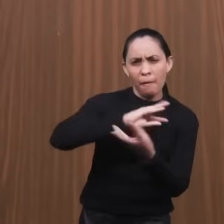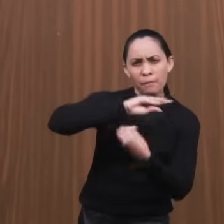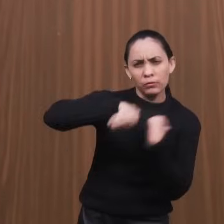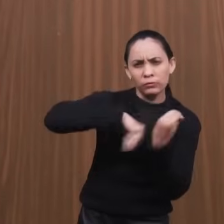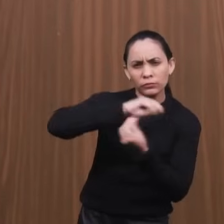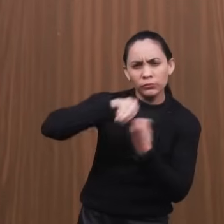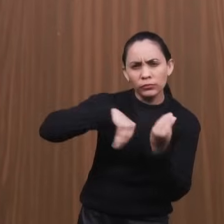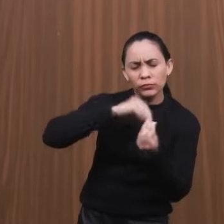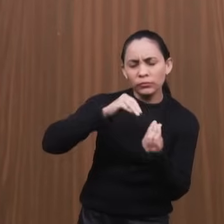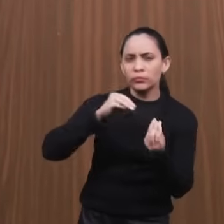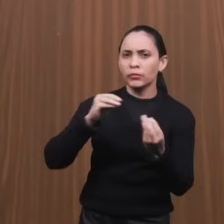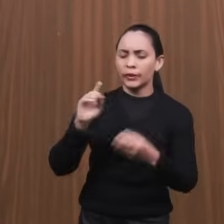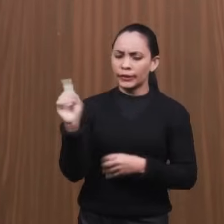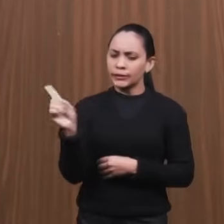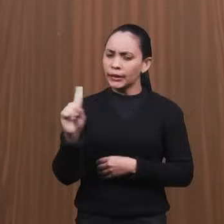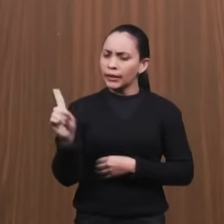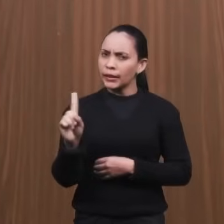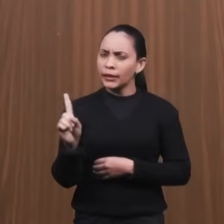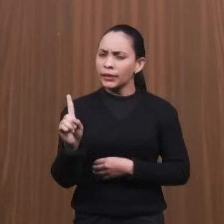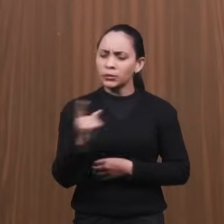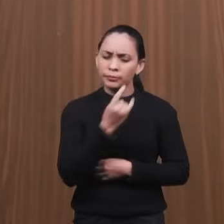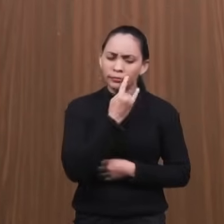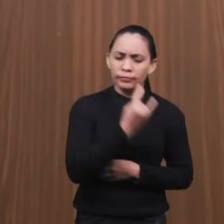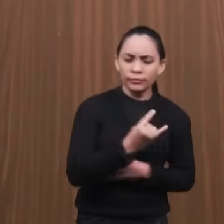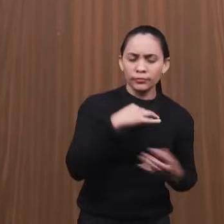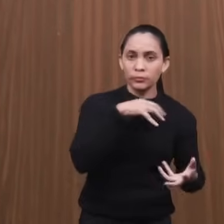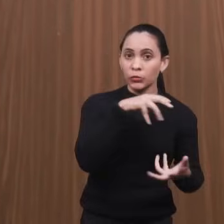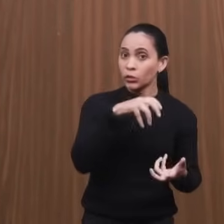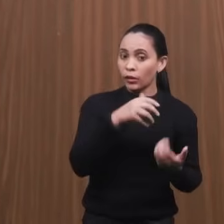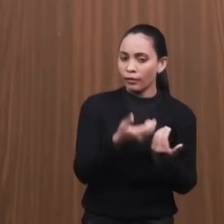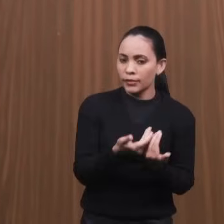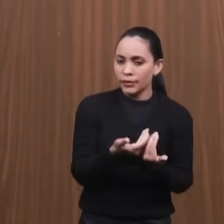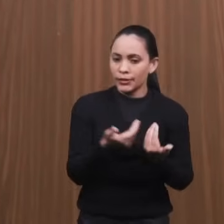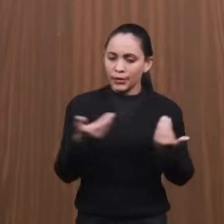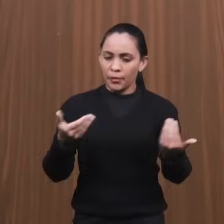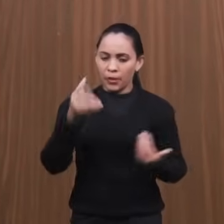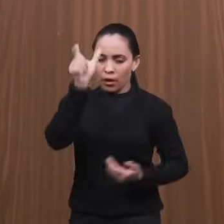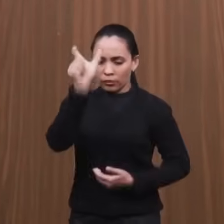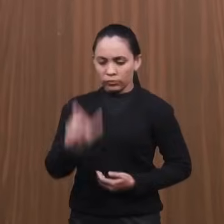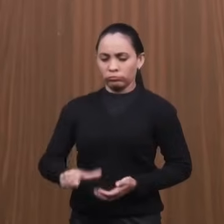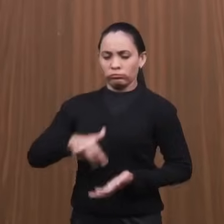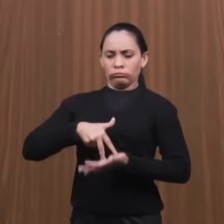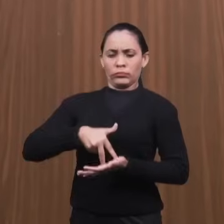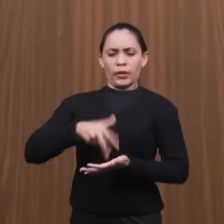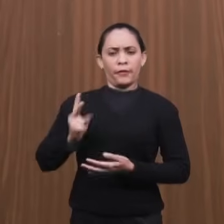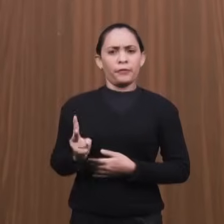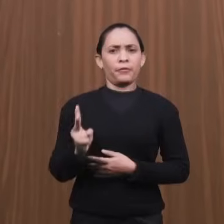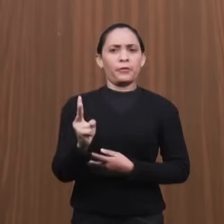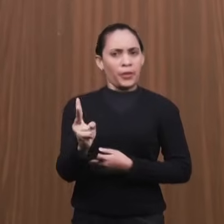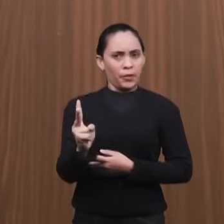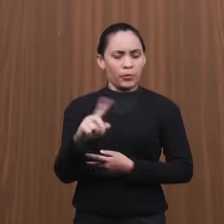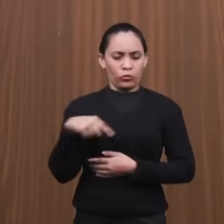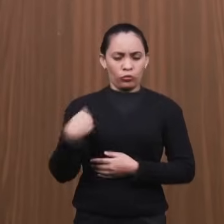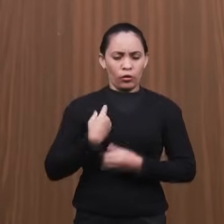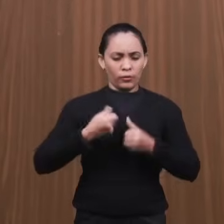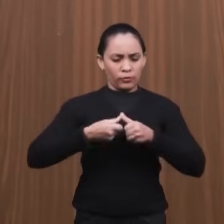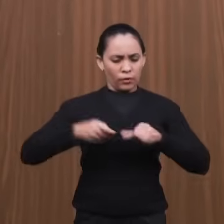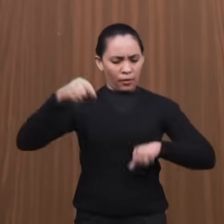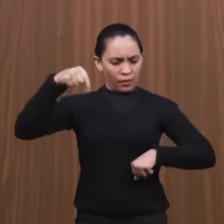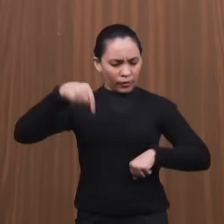aquilo que está no mundo. Porque a própria palavra nos diz, o Senhor dizendo, estamos no mundo, mas